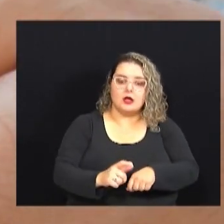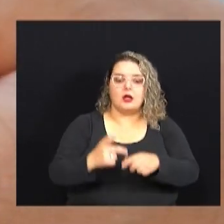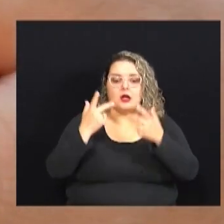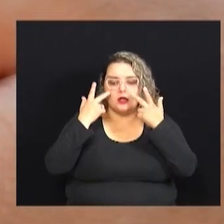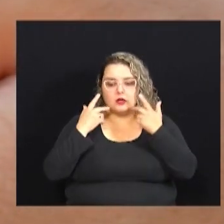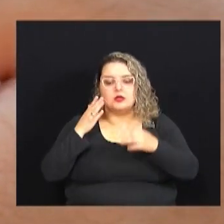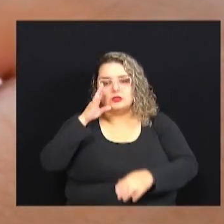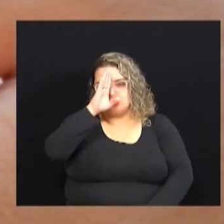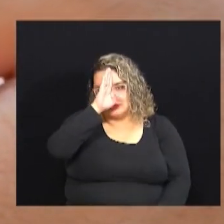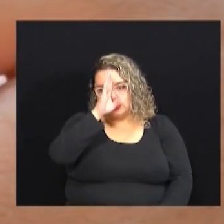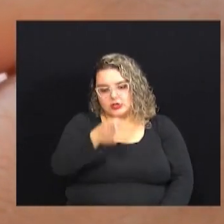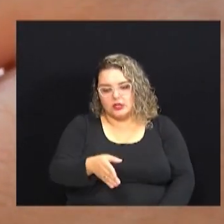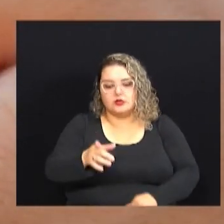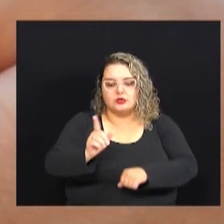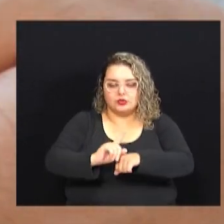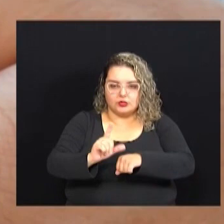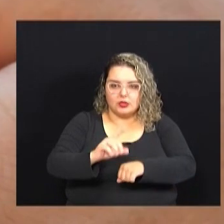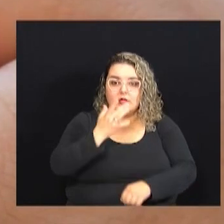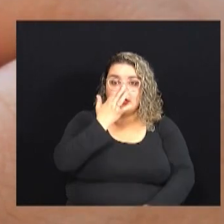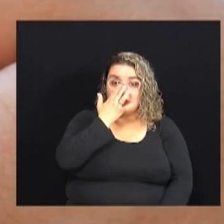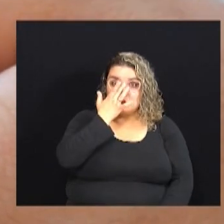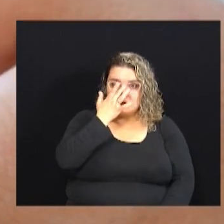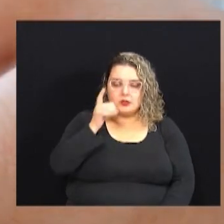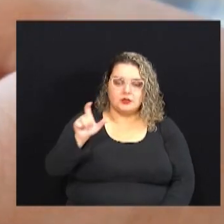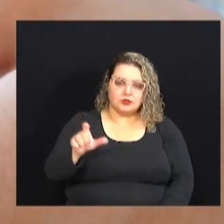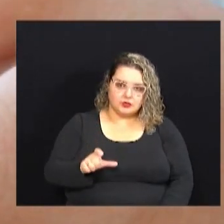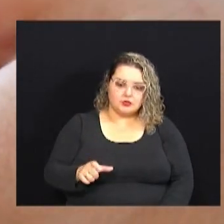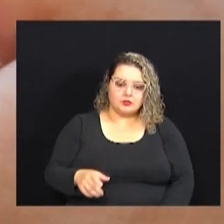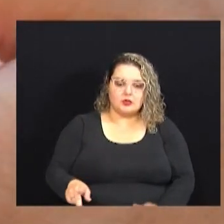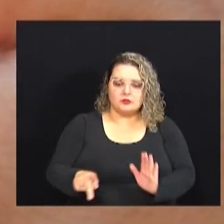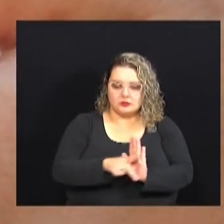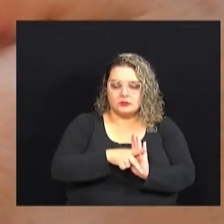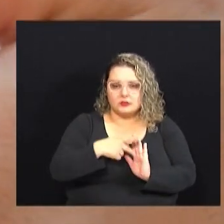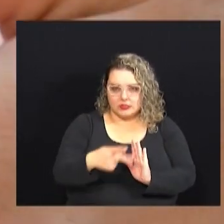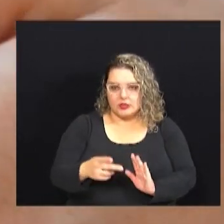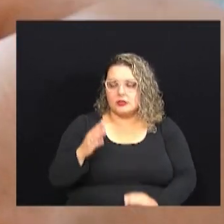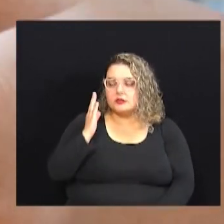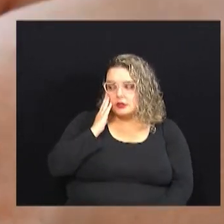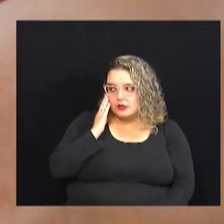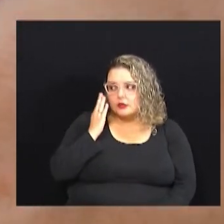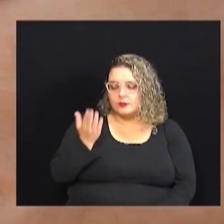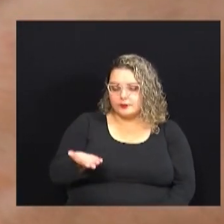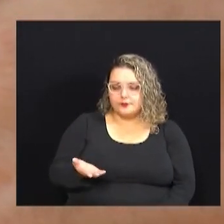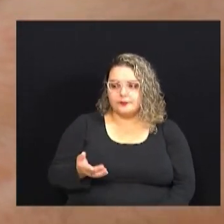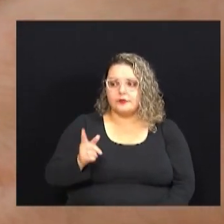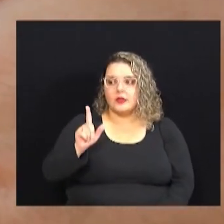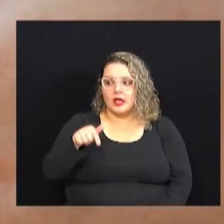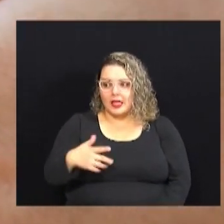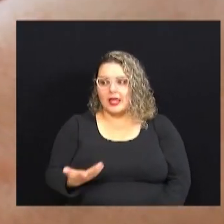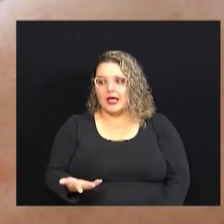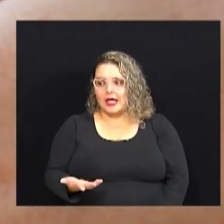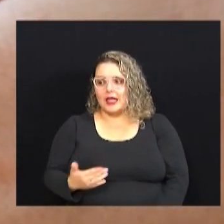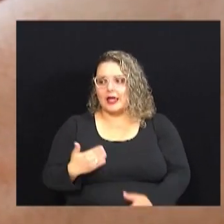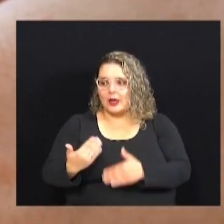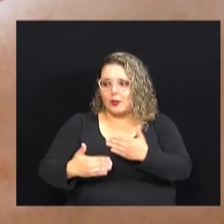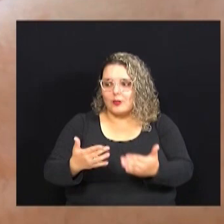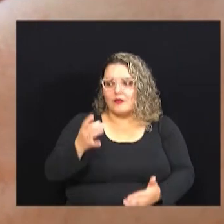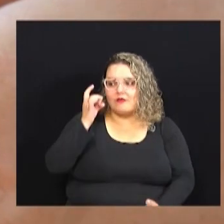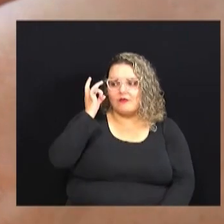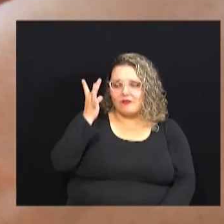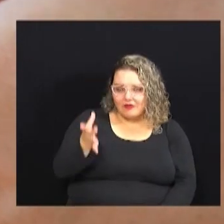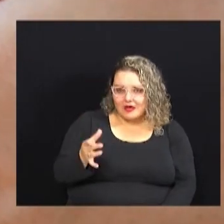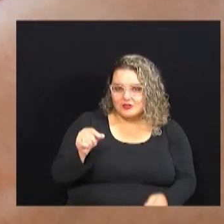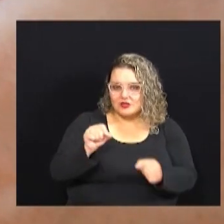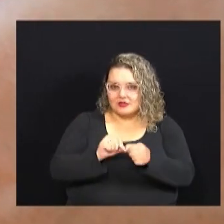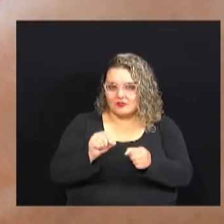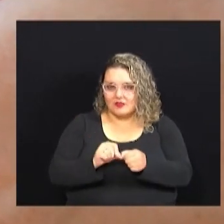naturalmente a negociação tem que ser feita na loja, né, do qual o cartão dela pertence, entendeu? Esse é um processo